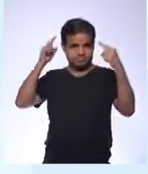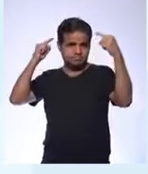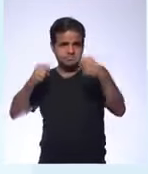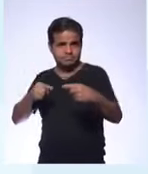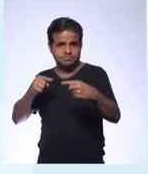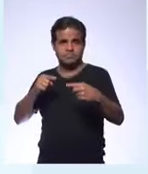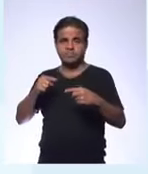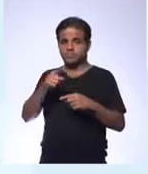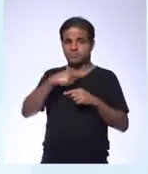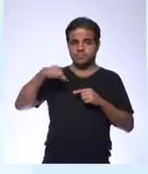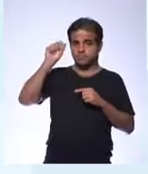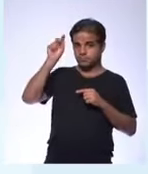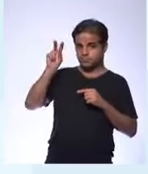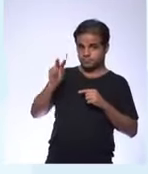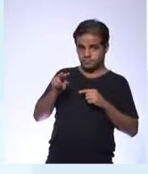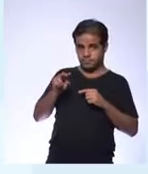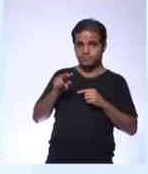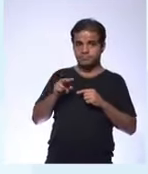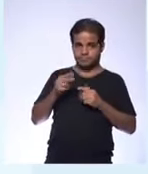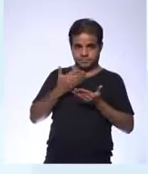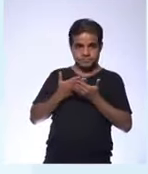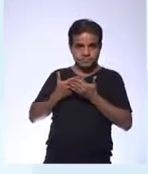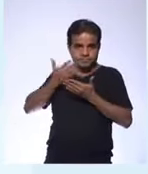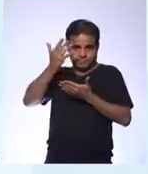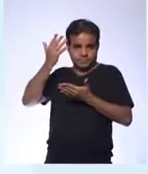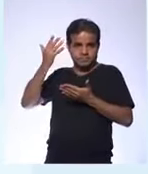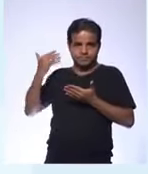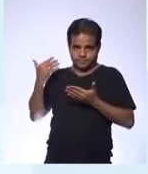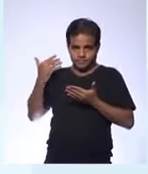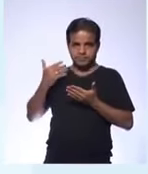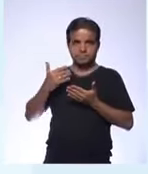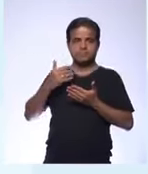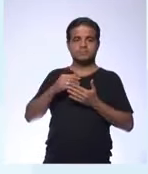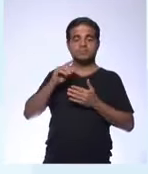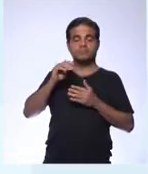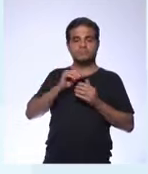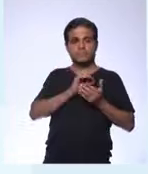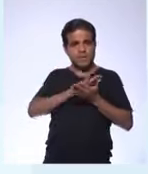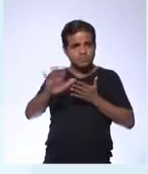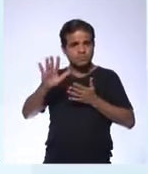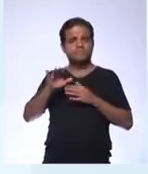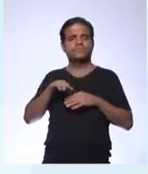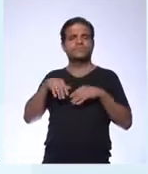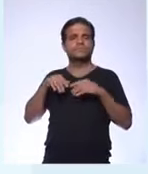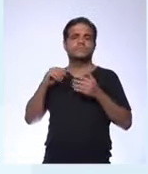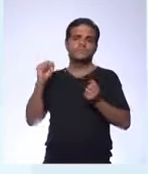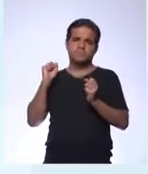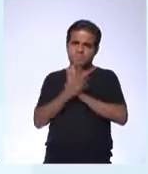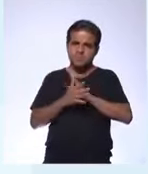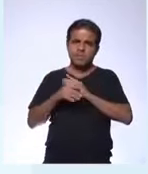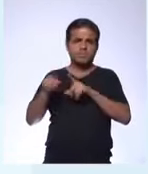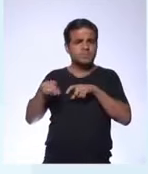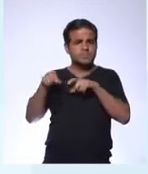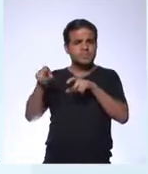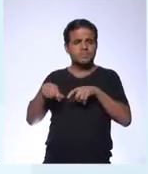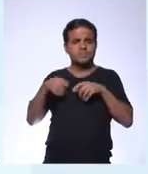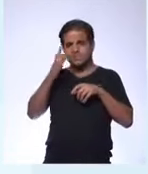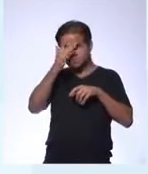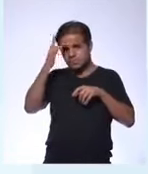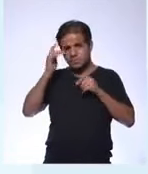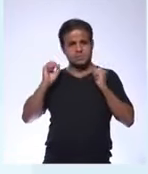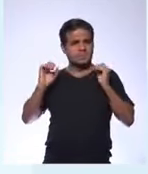enfrentava, que nós vimos, inclusive nas aulas anteriores, a questão do êxodo rural, inclusive a música Carcará fala muito disso, mas